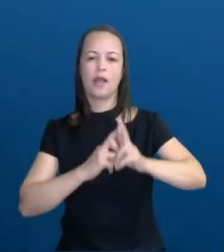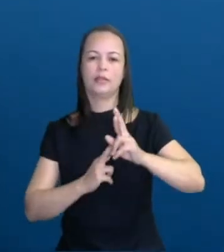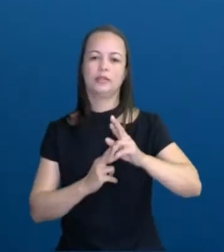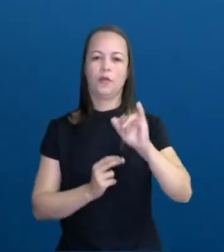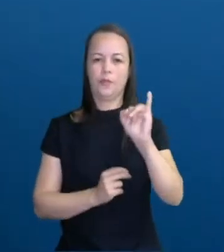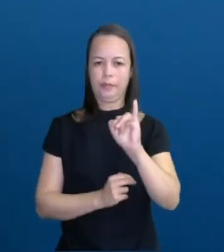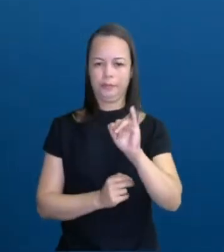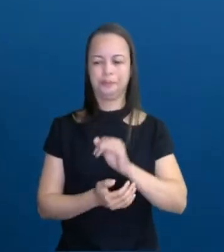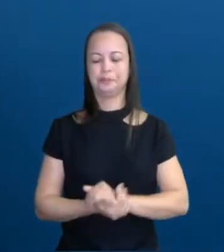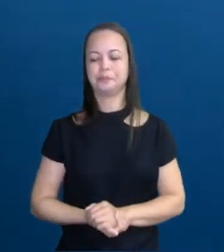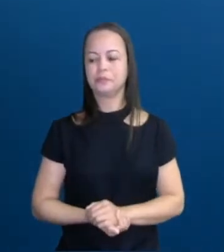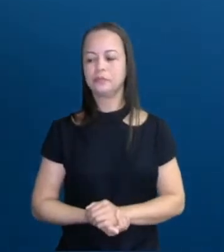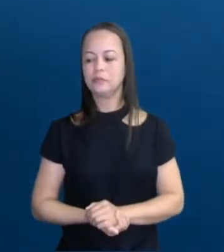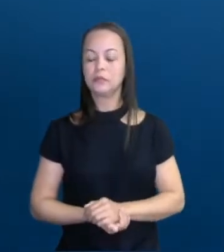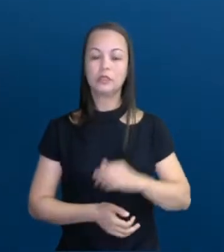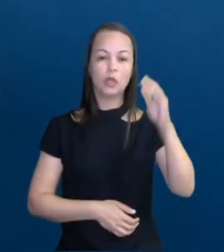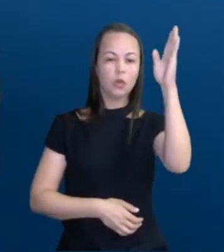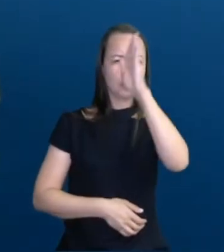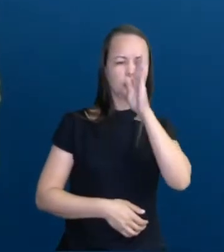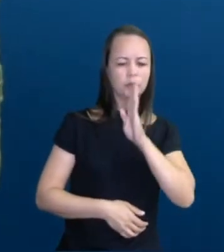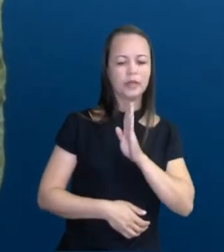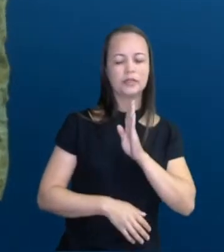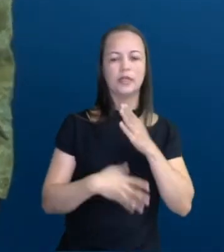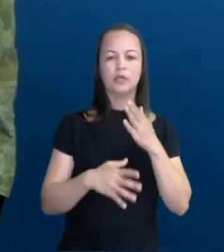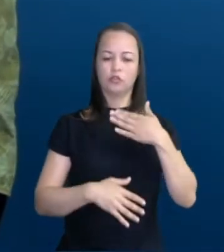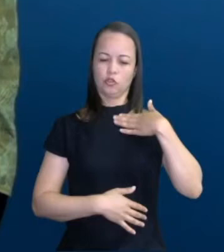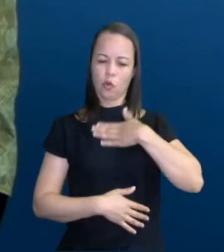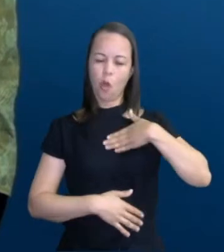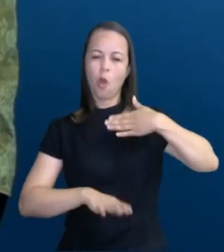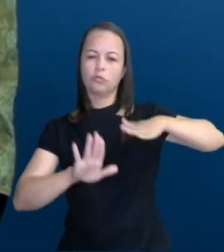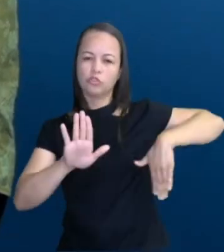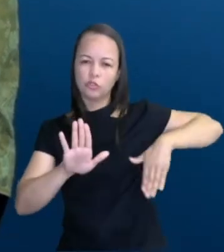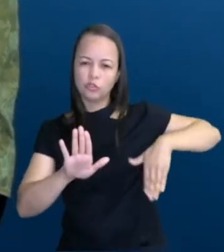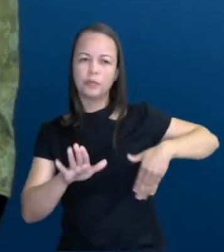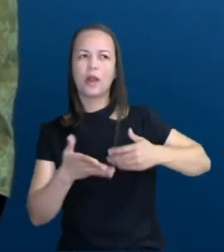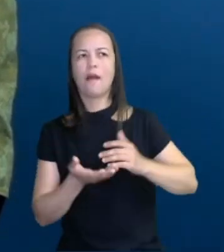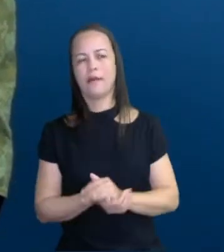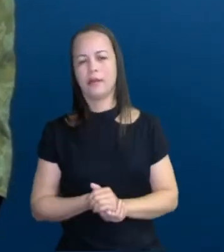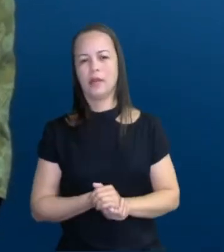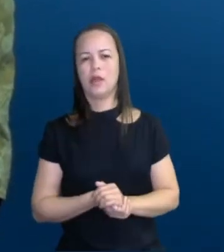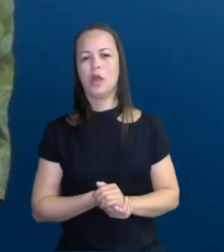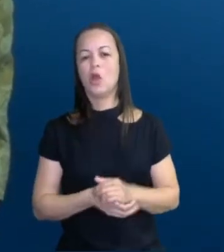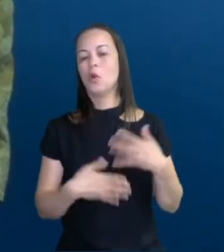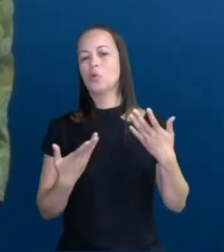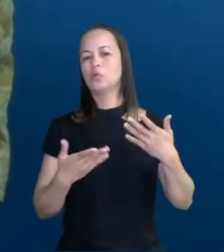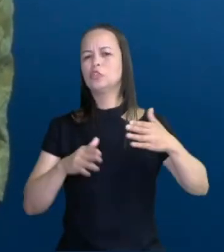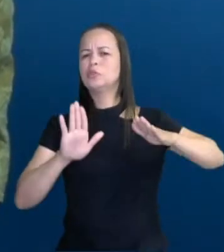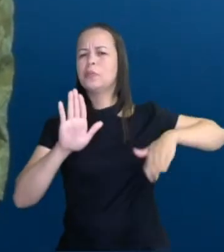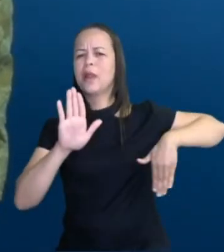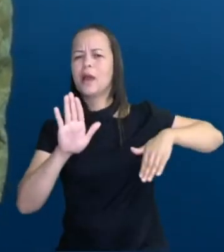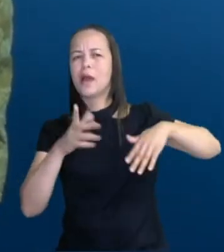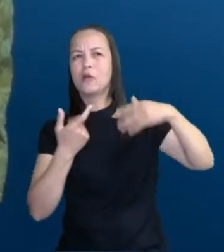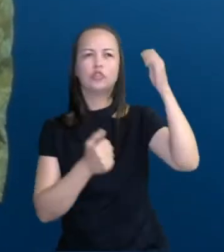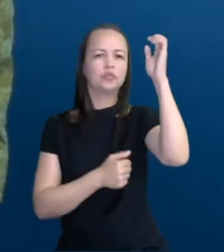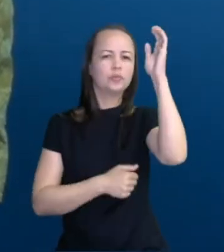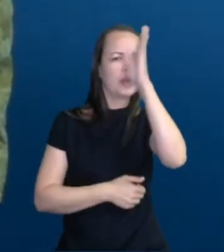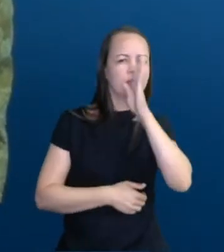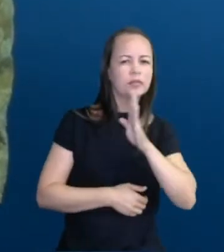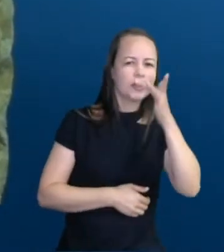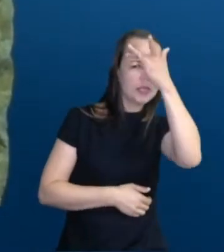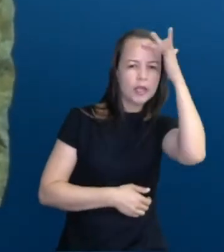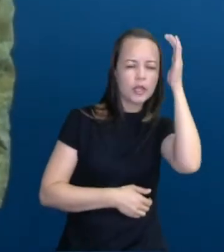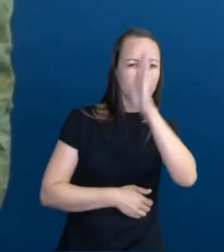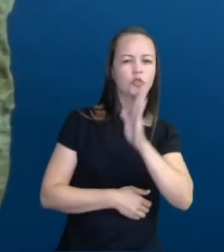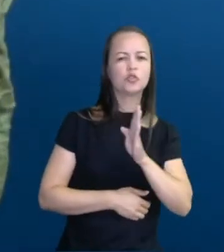aqui nesses exemplos. Os brasileiros gostam de praia. Os brasileiros gostam de quê? Quem gosta, gosta de